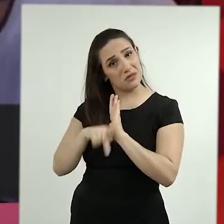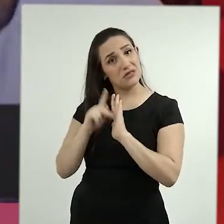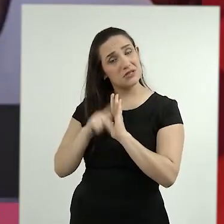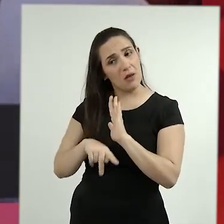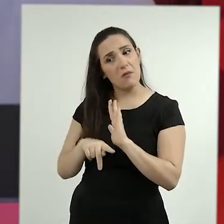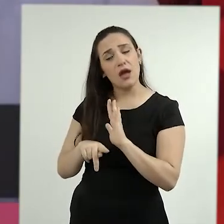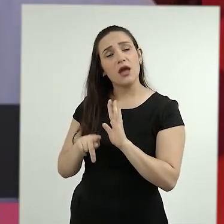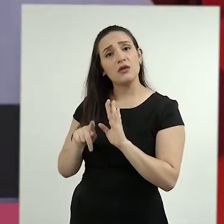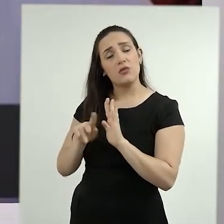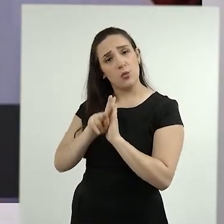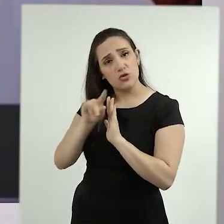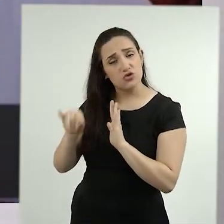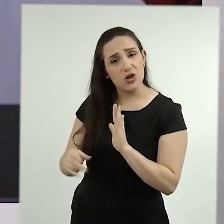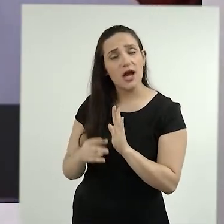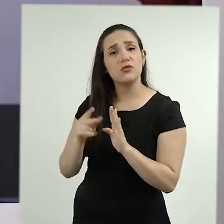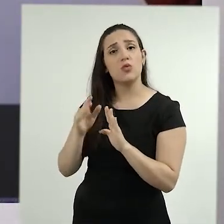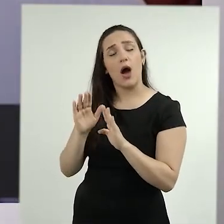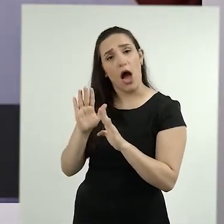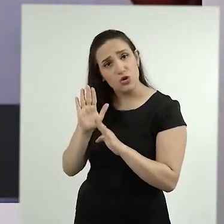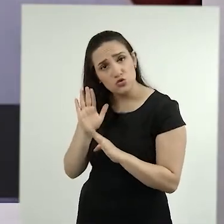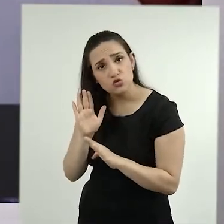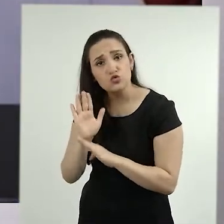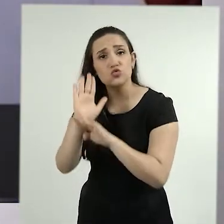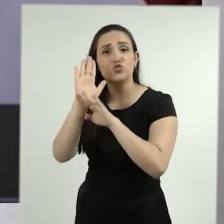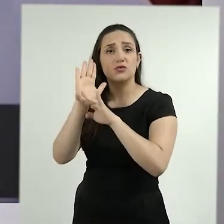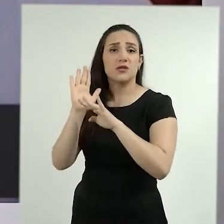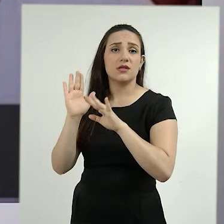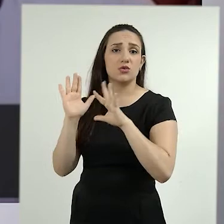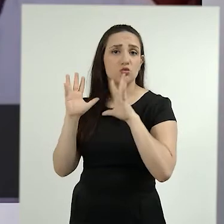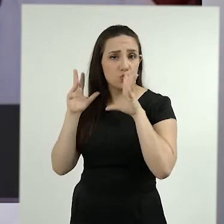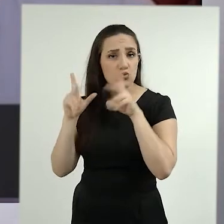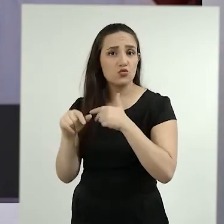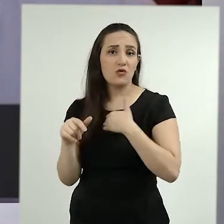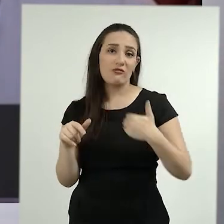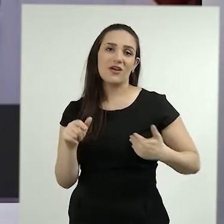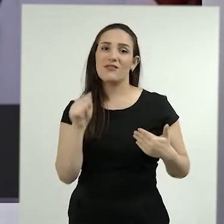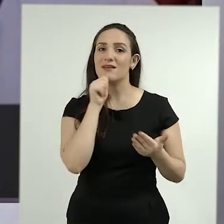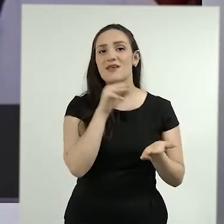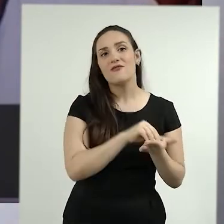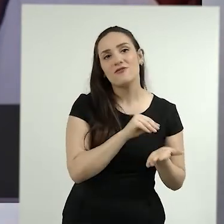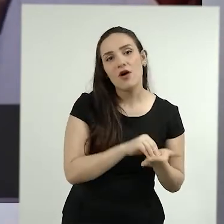setor tem feito para que pudesse contribuir no âmbito